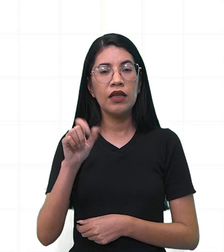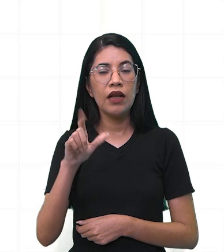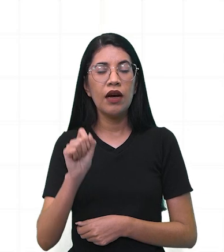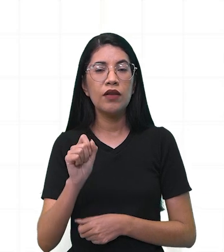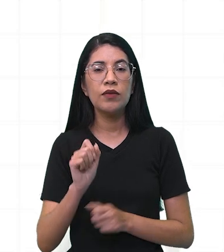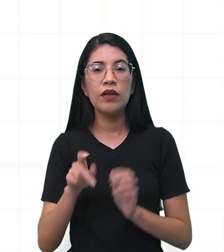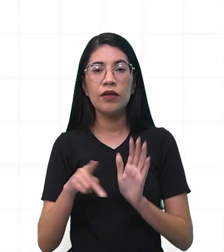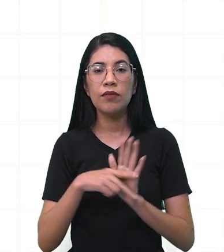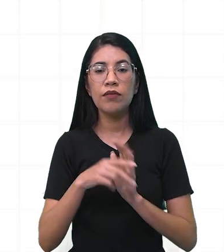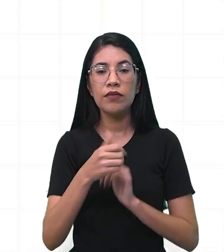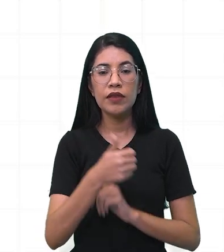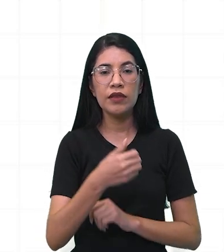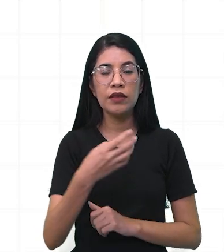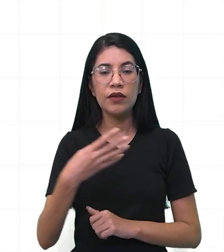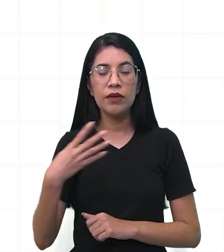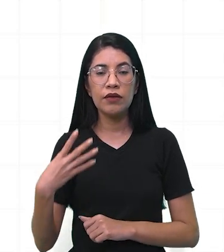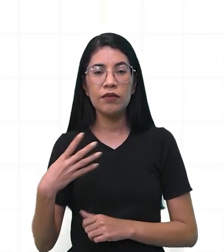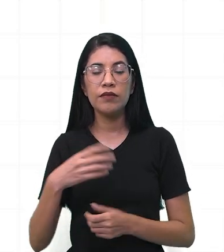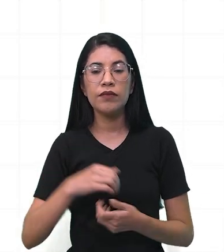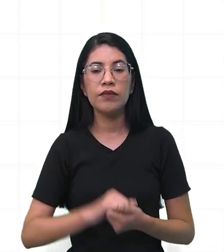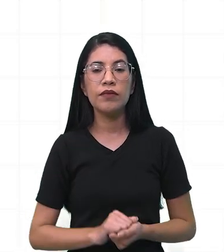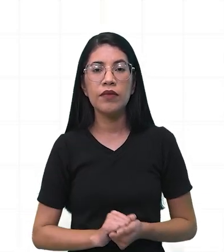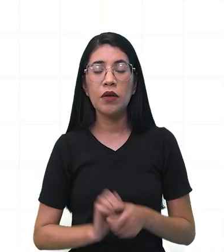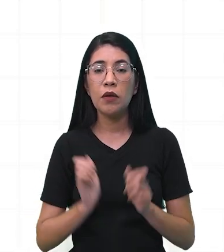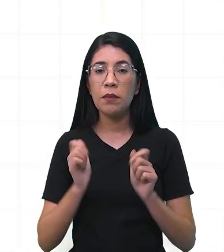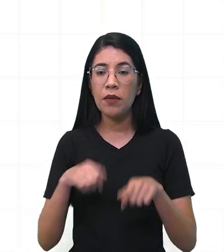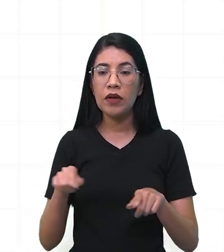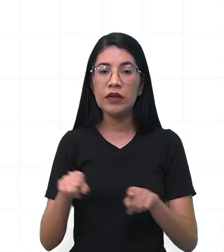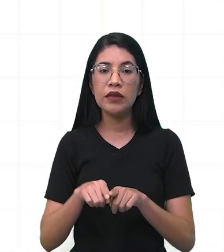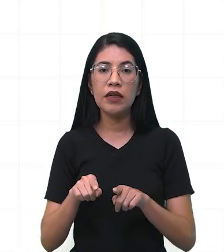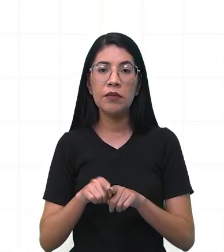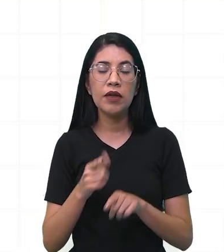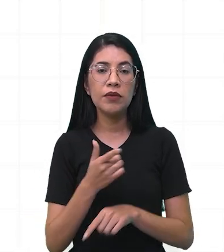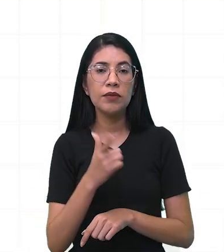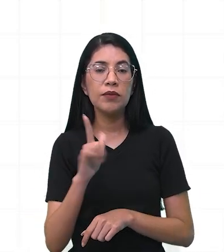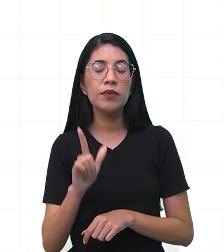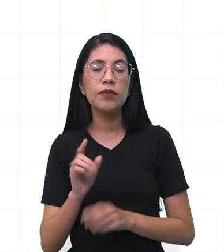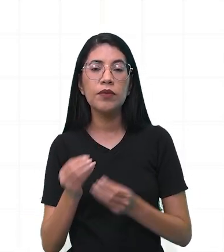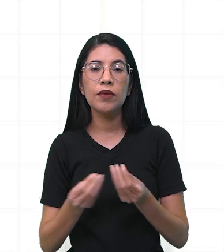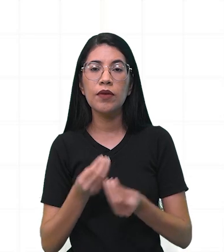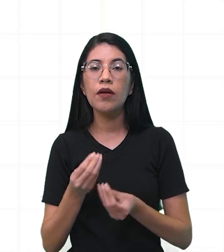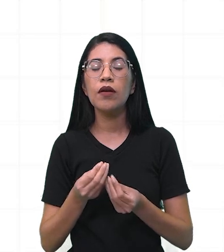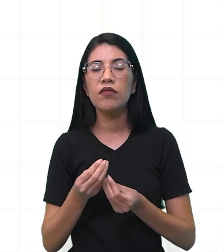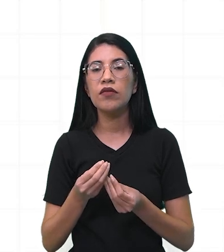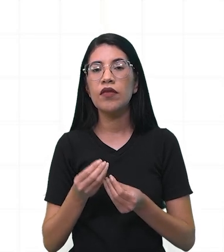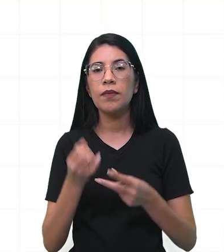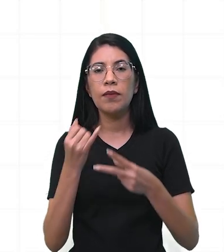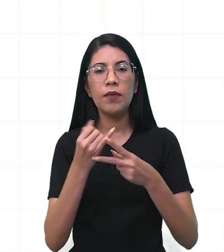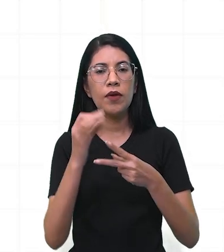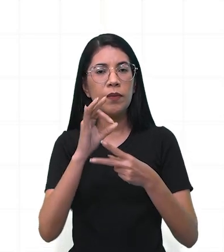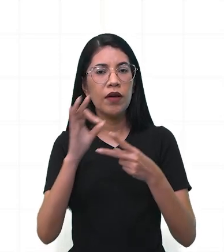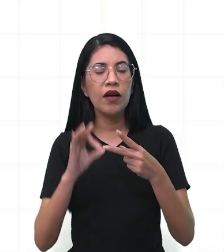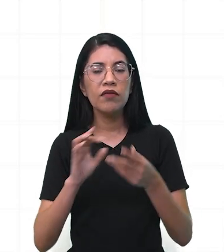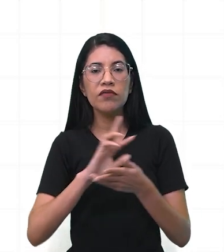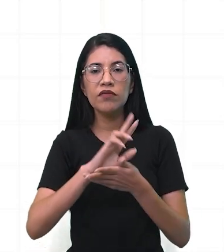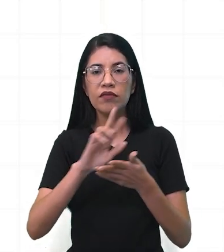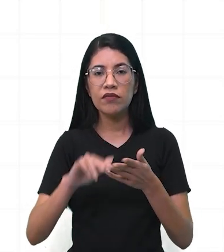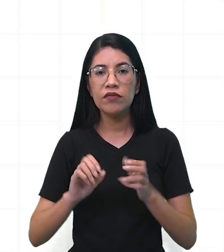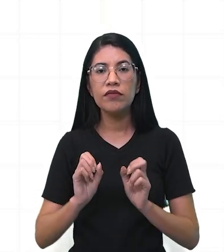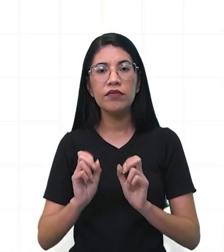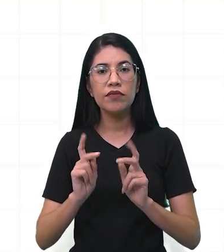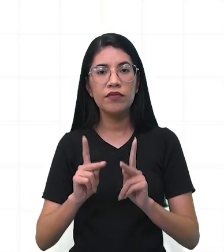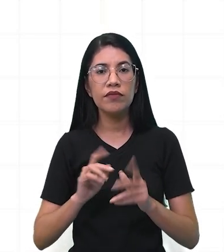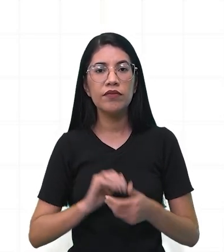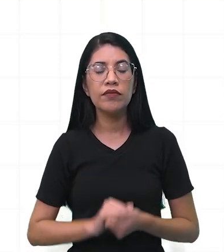144 graus. Tá ok? E eu poderia fazer isso com outros polígonos também, tá